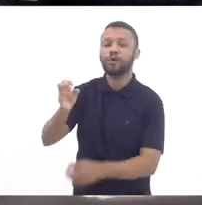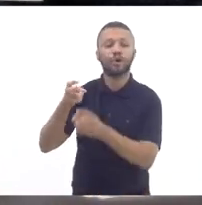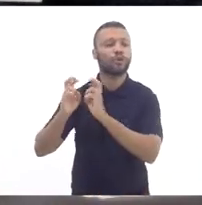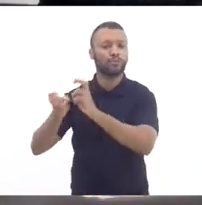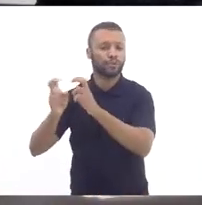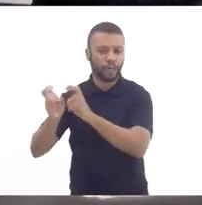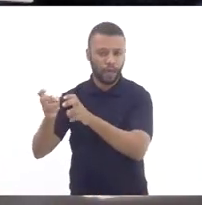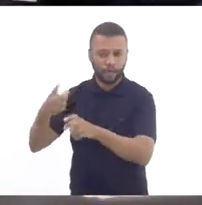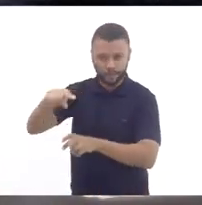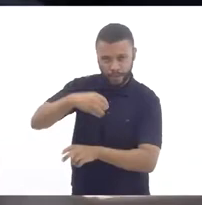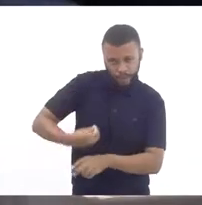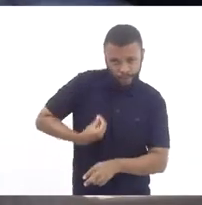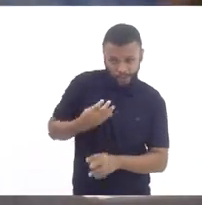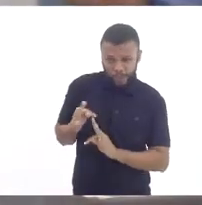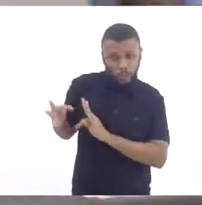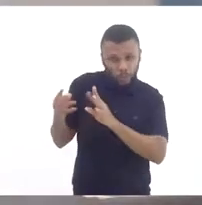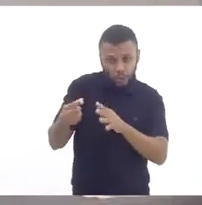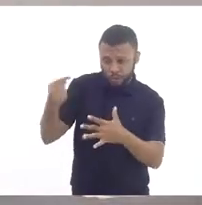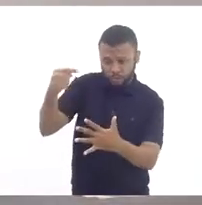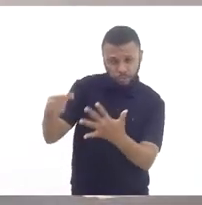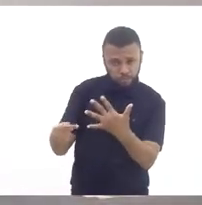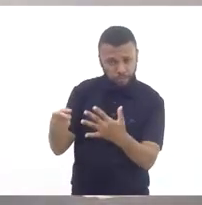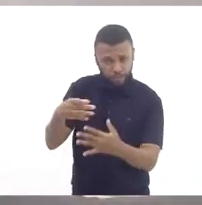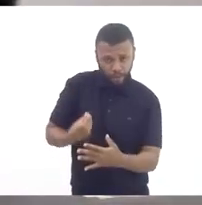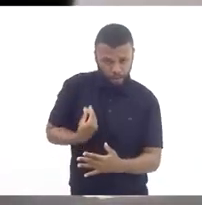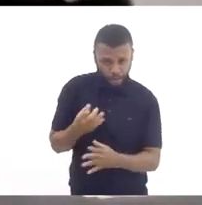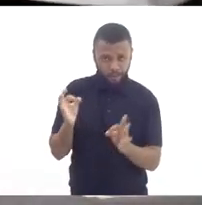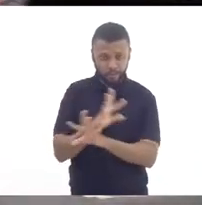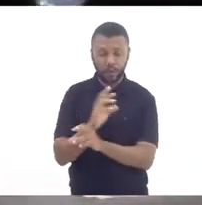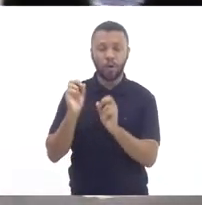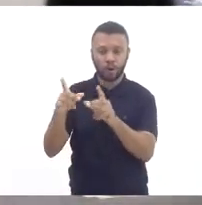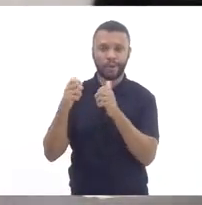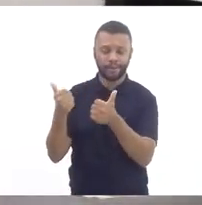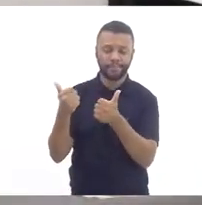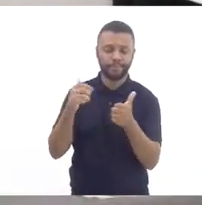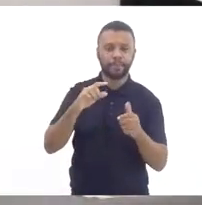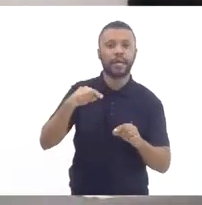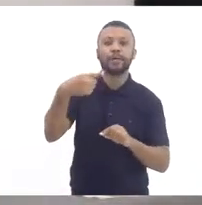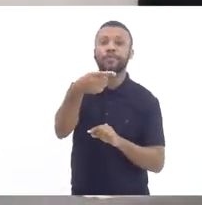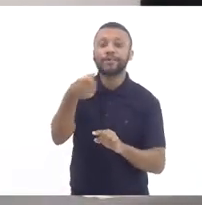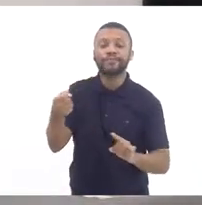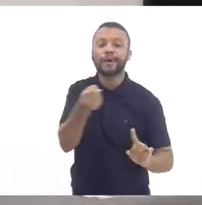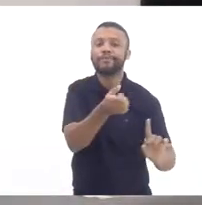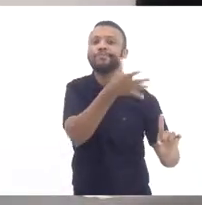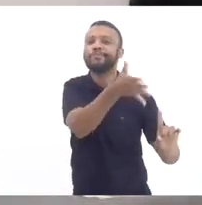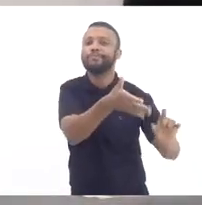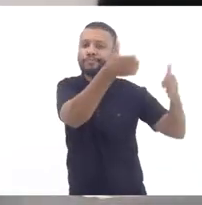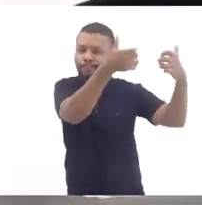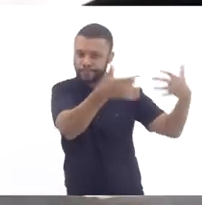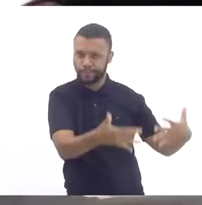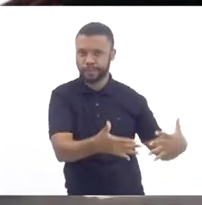Tá. Depois a gente passa a palavra para eles, para a gente falar. Bem.